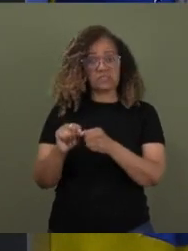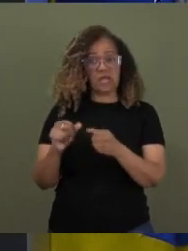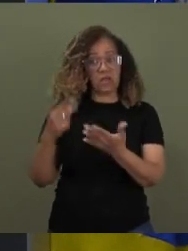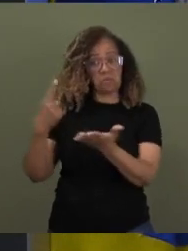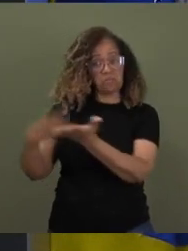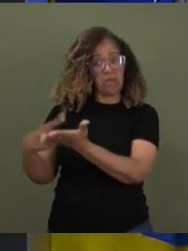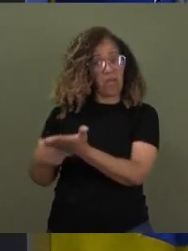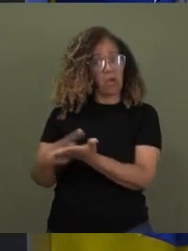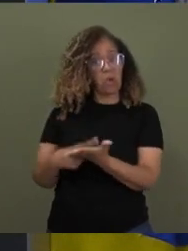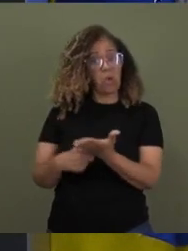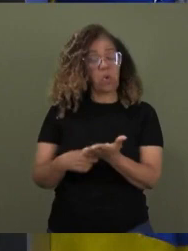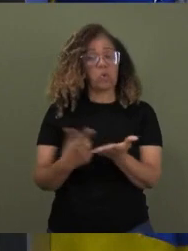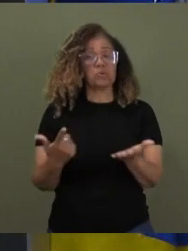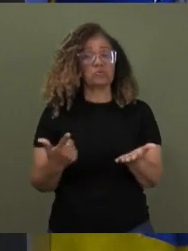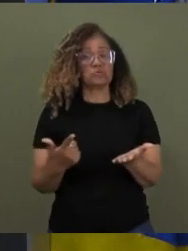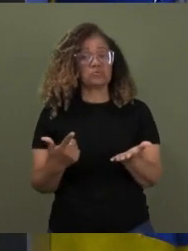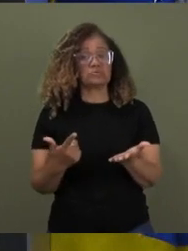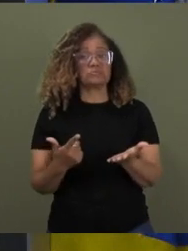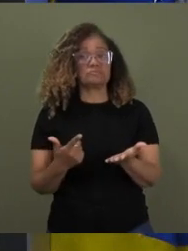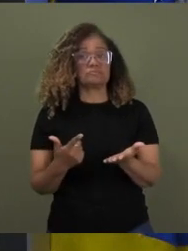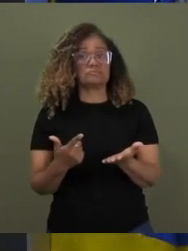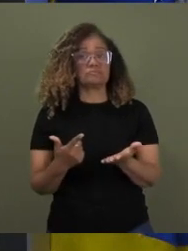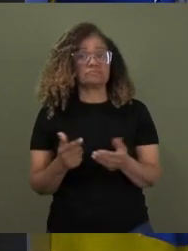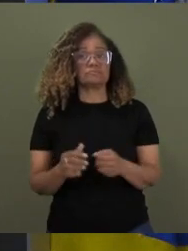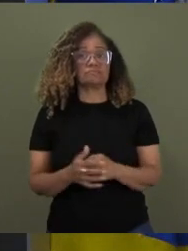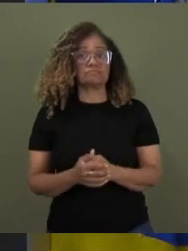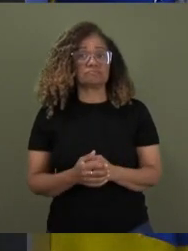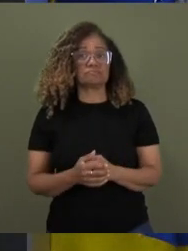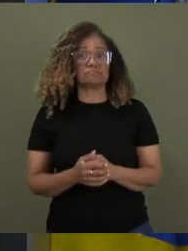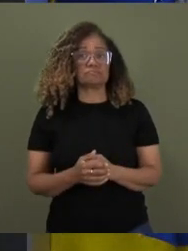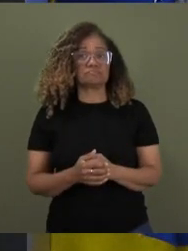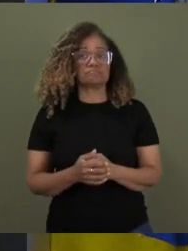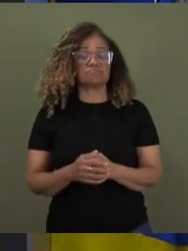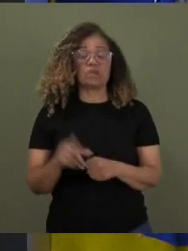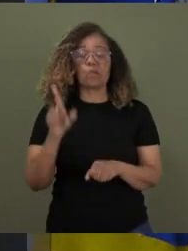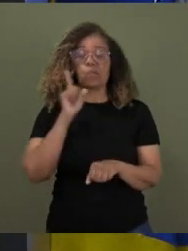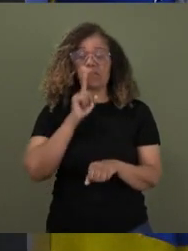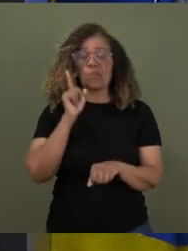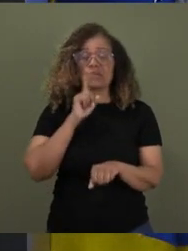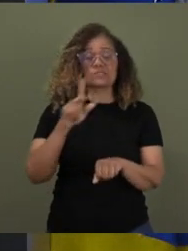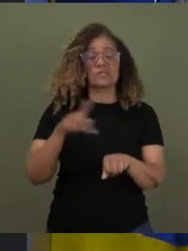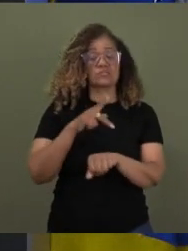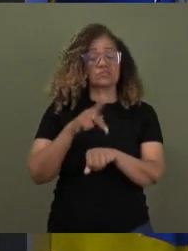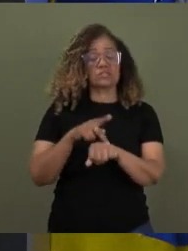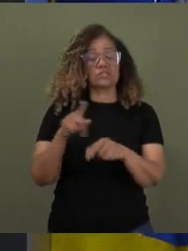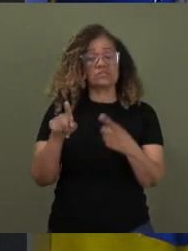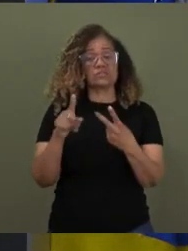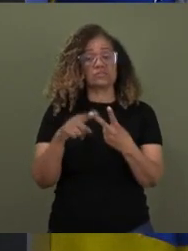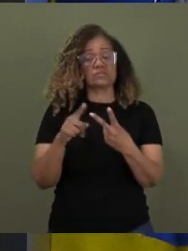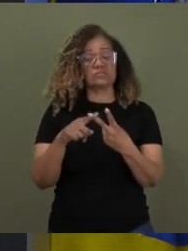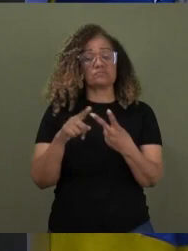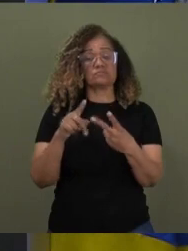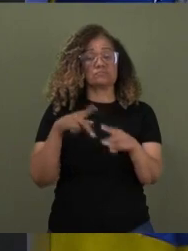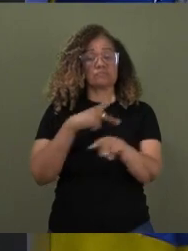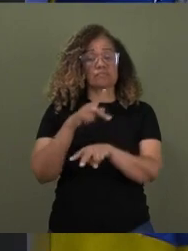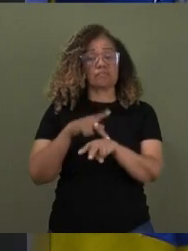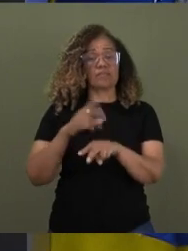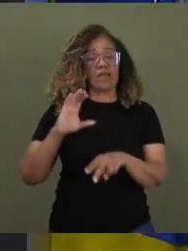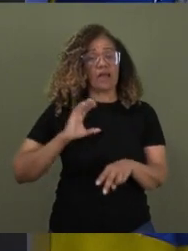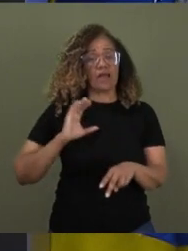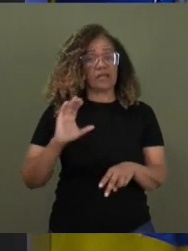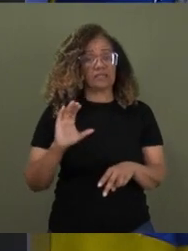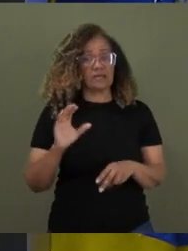a legalização nos Estados Unidos e no Canadá. Qual foi